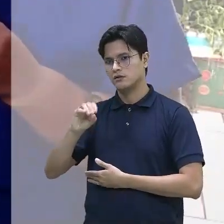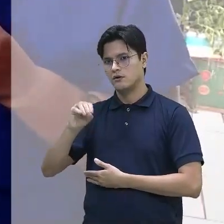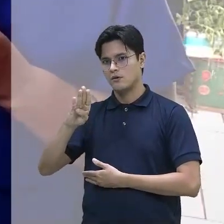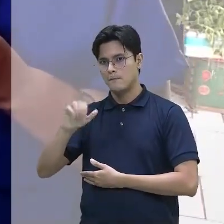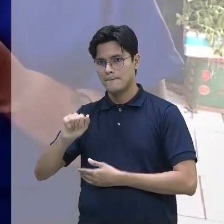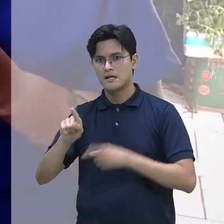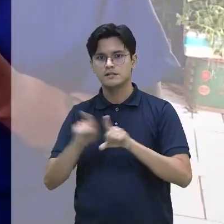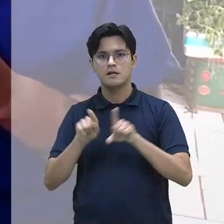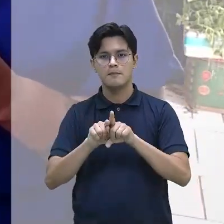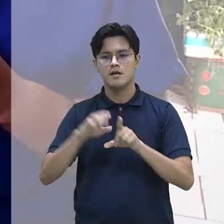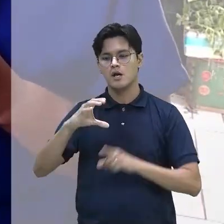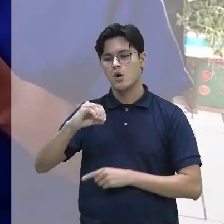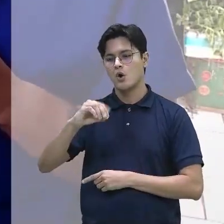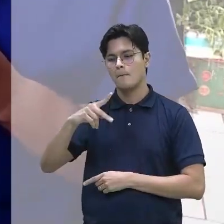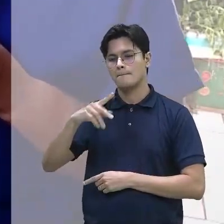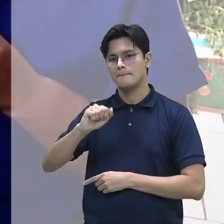são